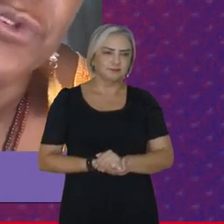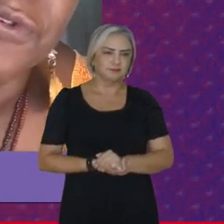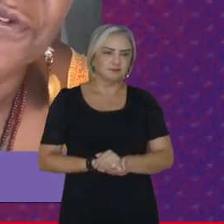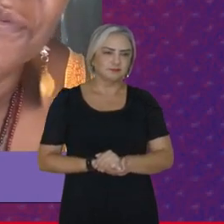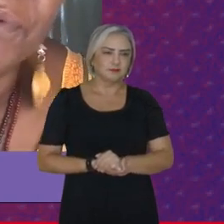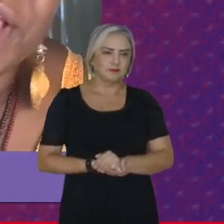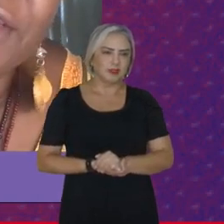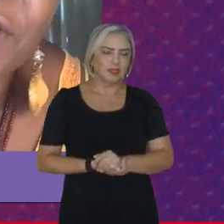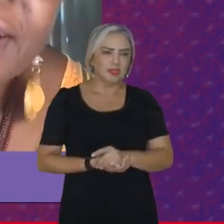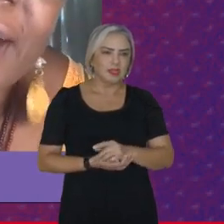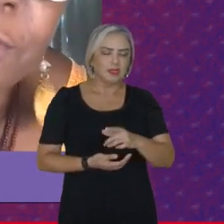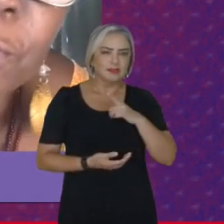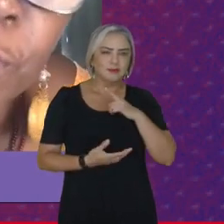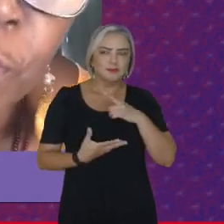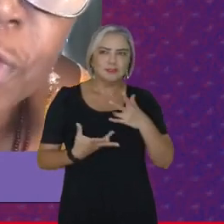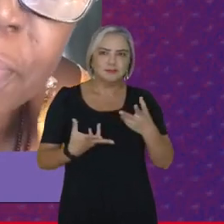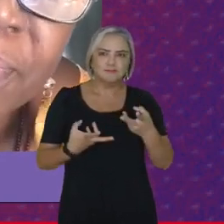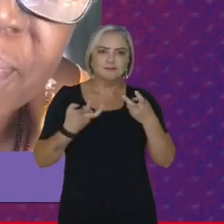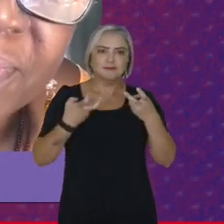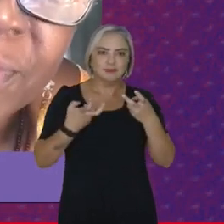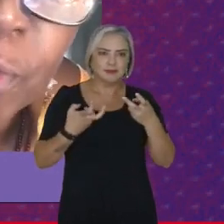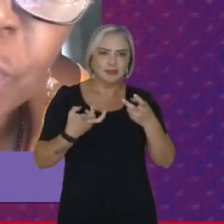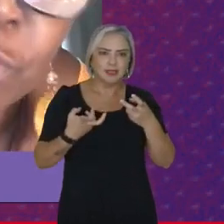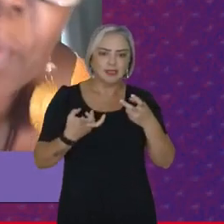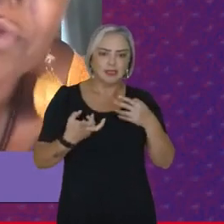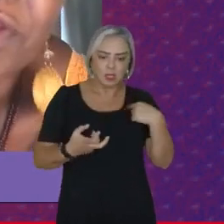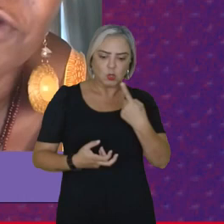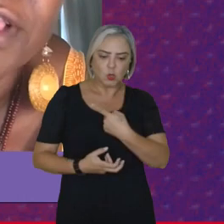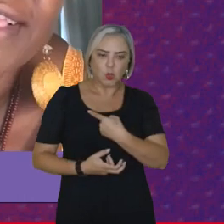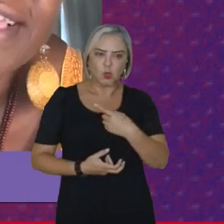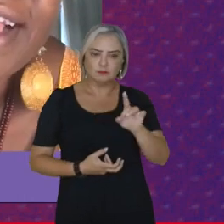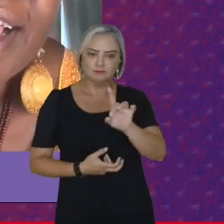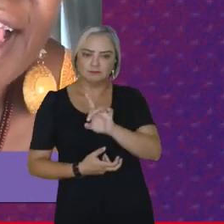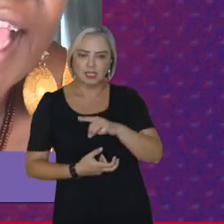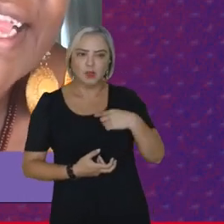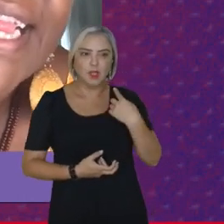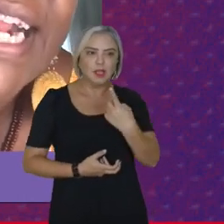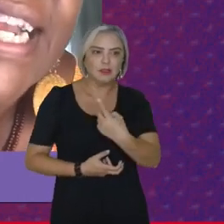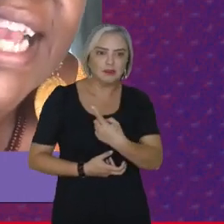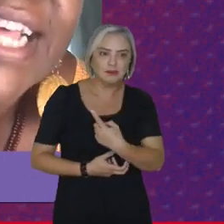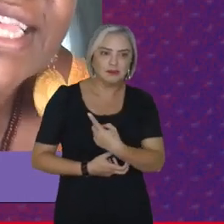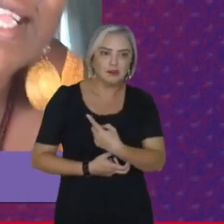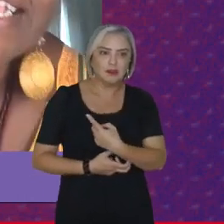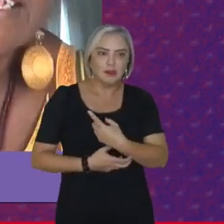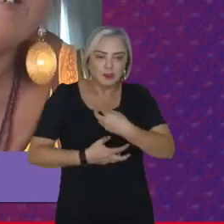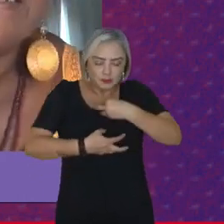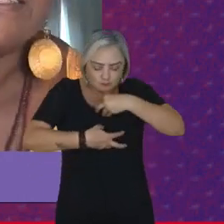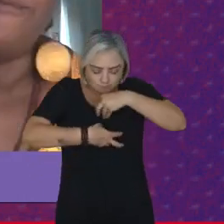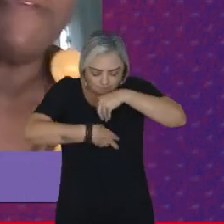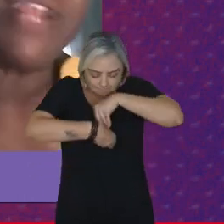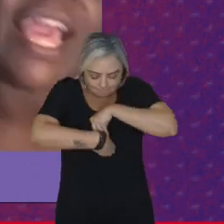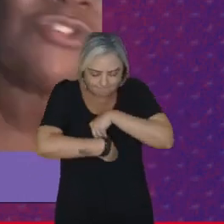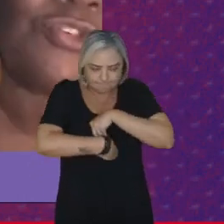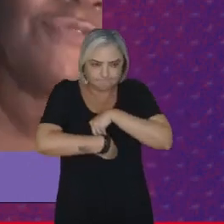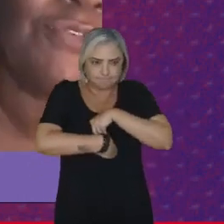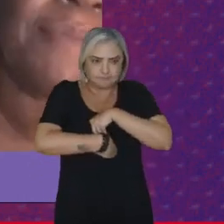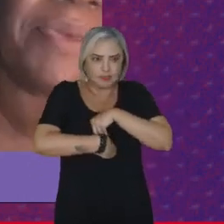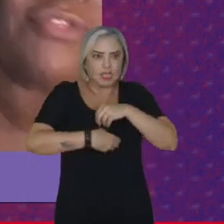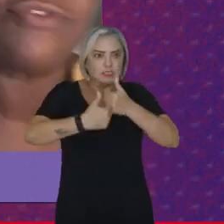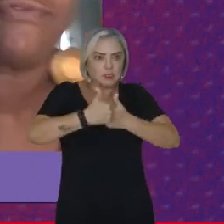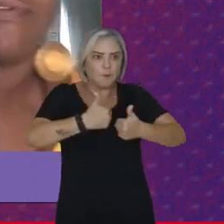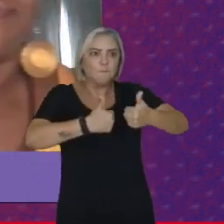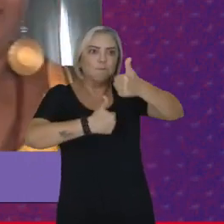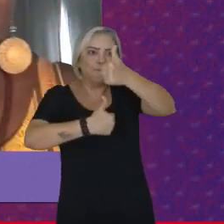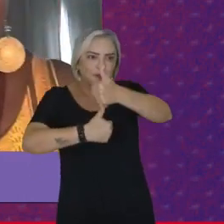lidemos com isso, porque isso é lidar conosco mesmo, com as nossas entranhas. São privilégios que